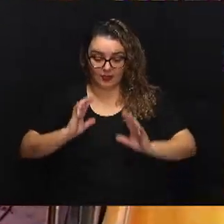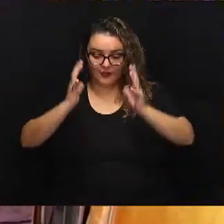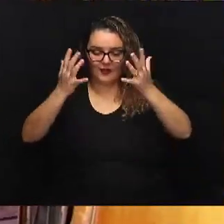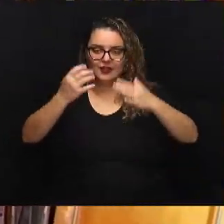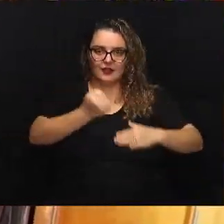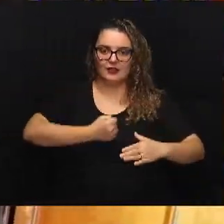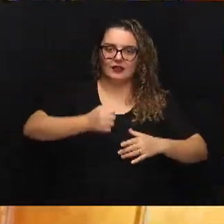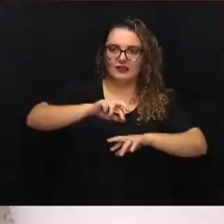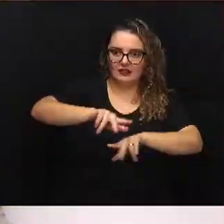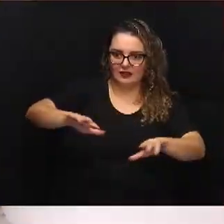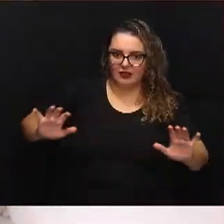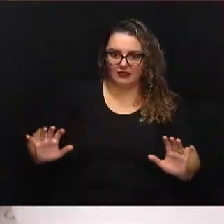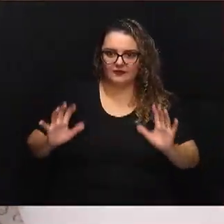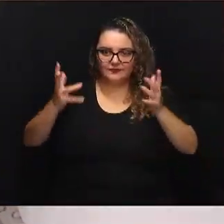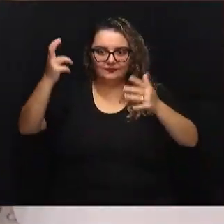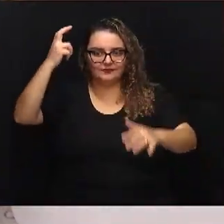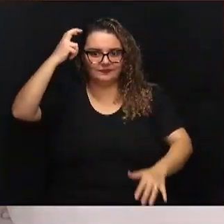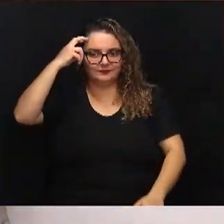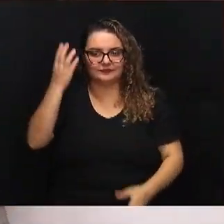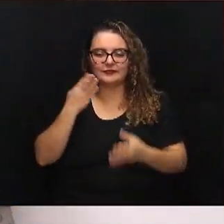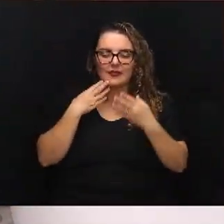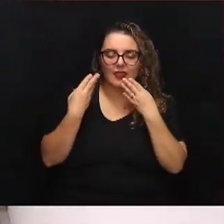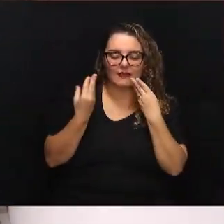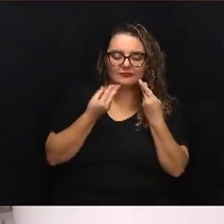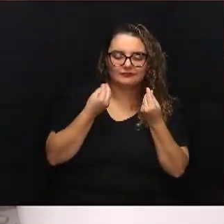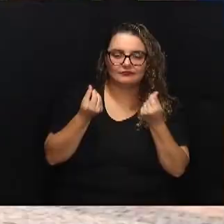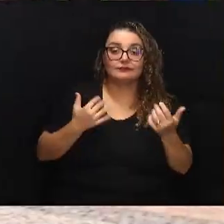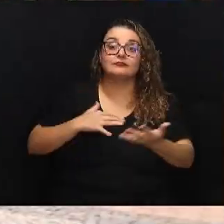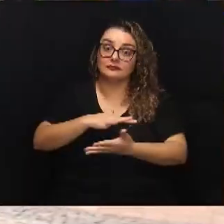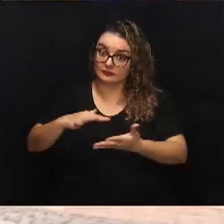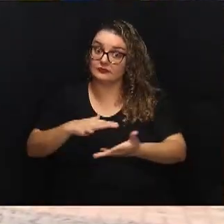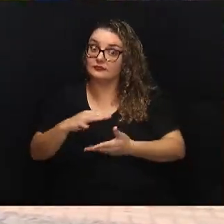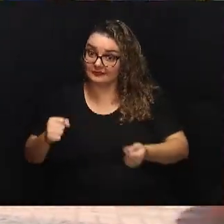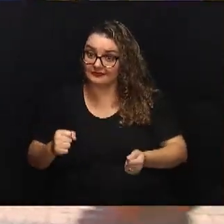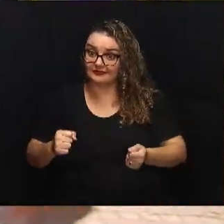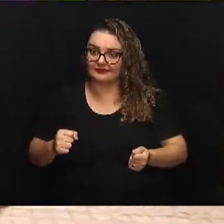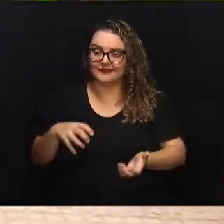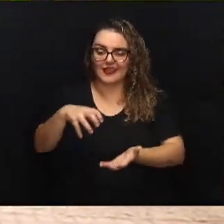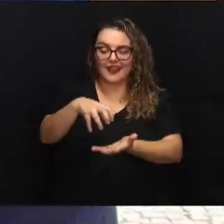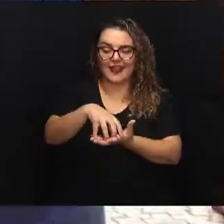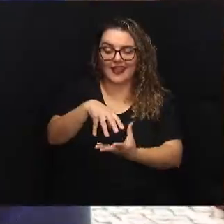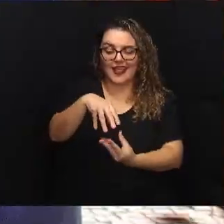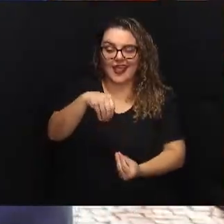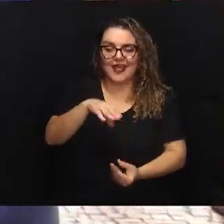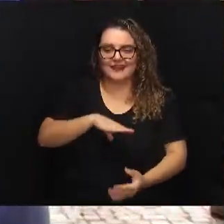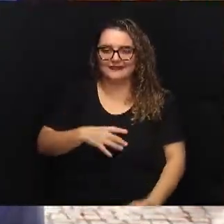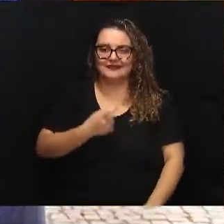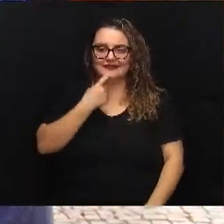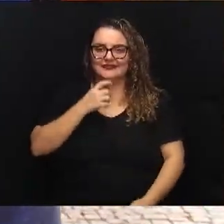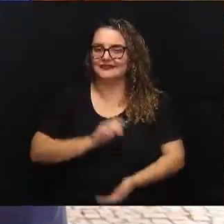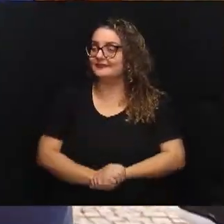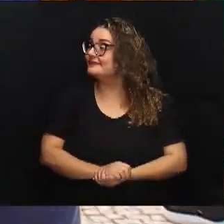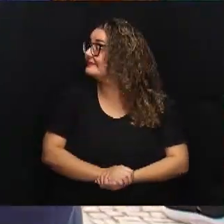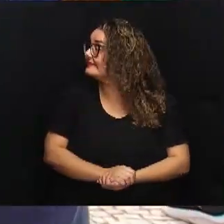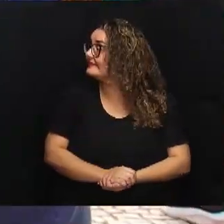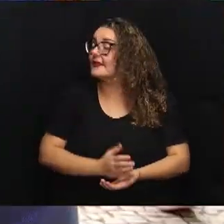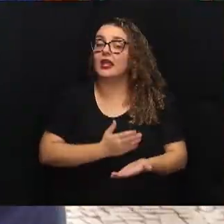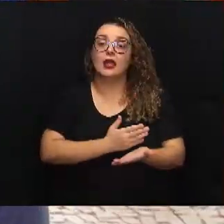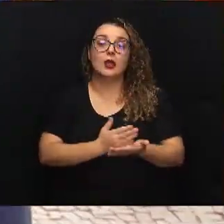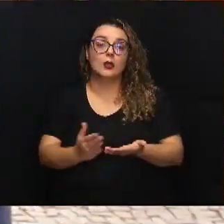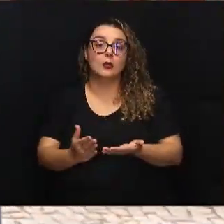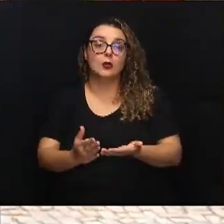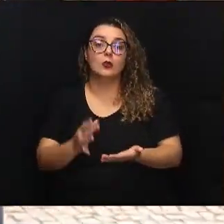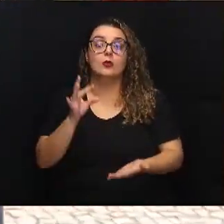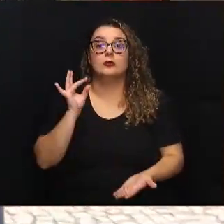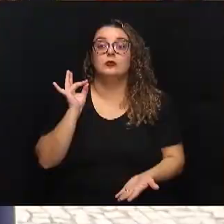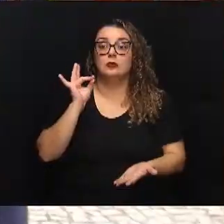que celebra cultura, sabores e sustentabilidade no coração da metrópole. Desde o início ele se tornou um evento